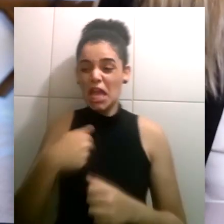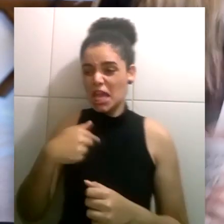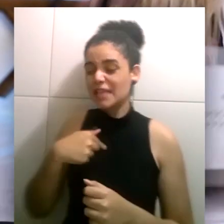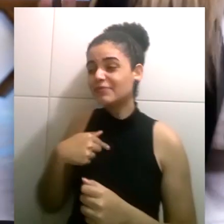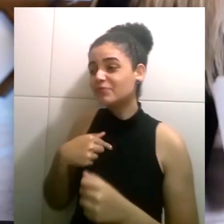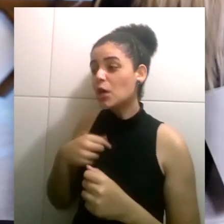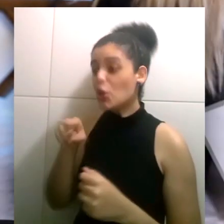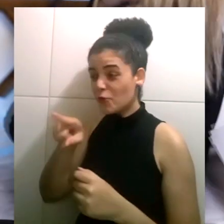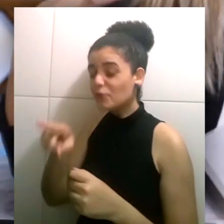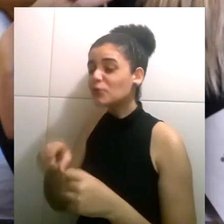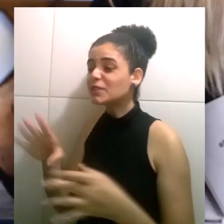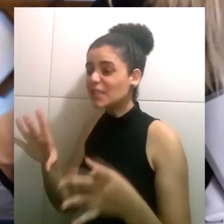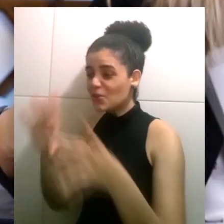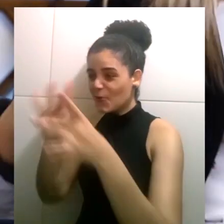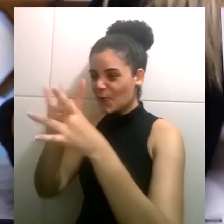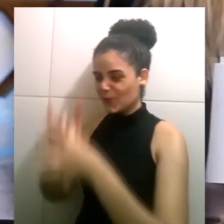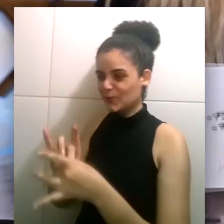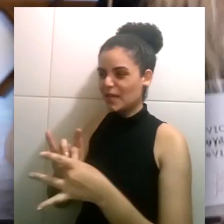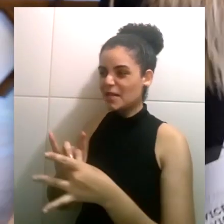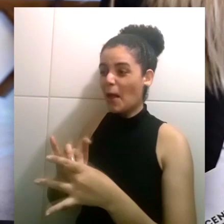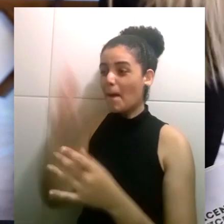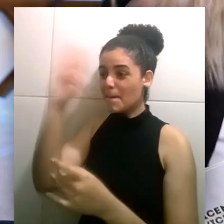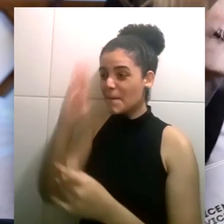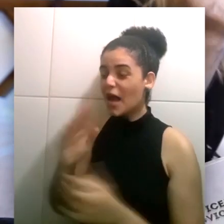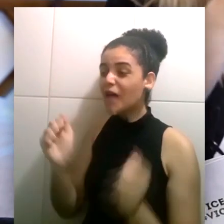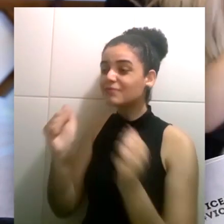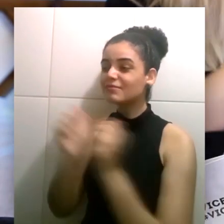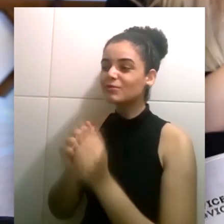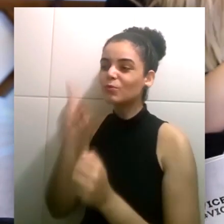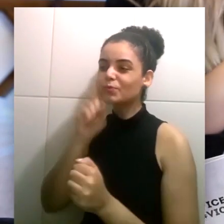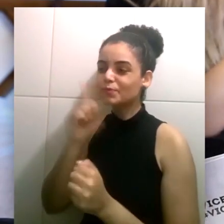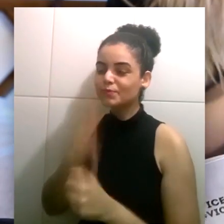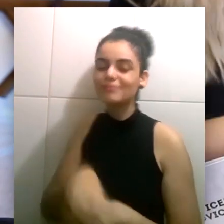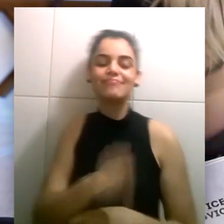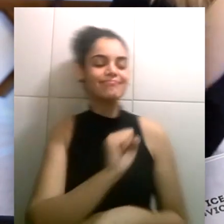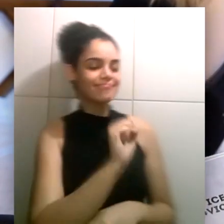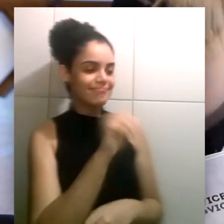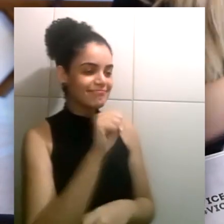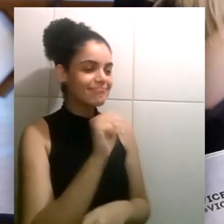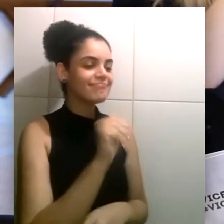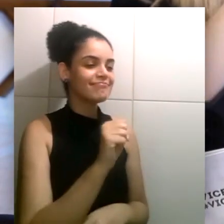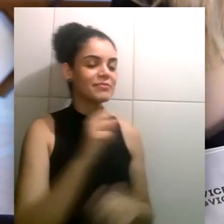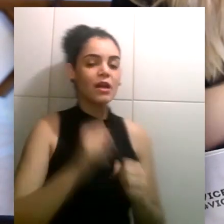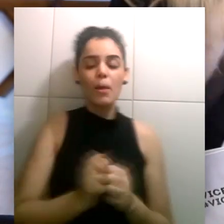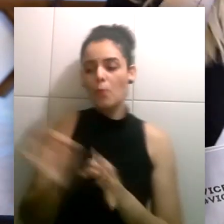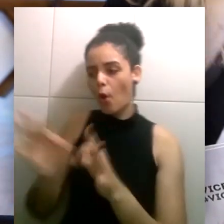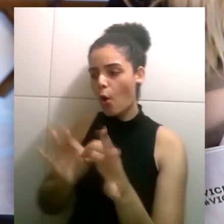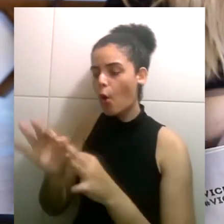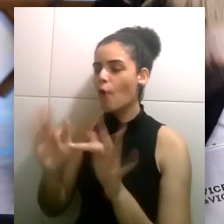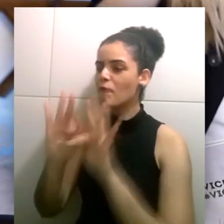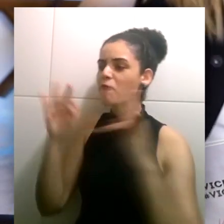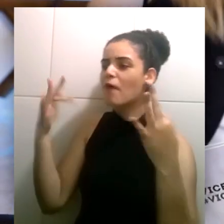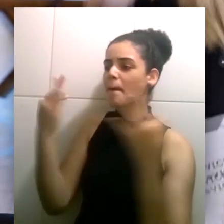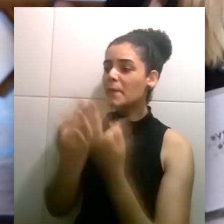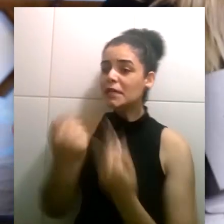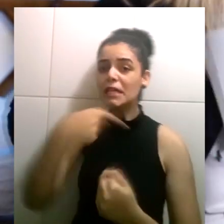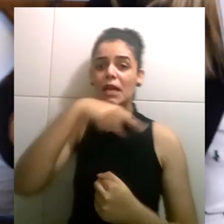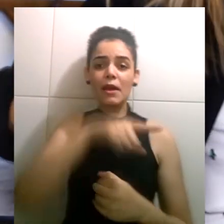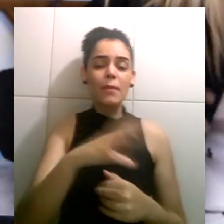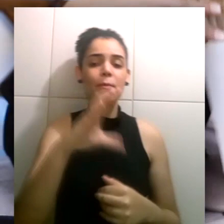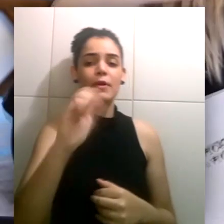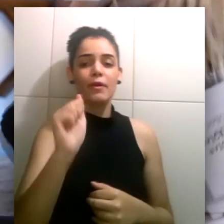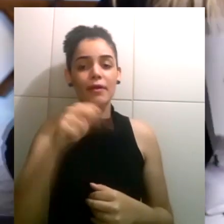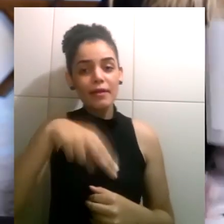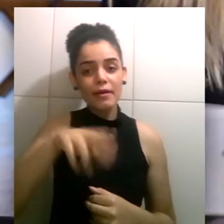né? Dessa conexão, tanto do Brasil quanto dos Estados Unidos, vem lá de trás, igual a gente tava falando, Sim. da preparação que você já passou com a sua família, quando foi pro